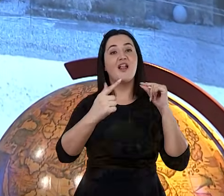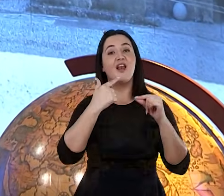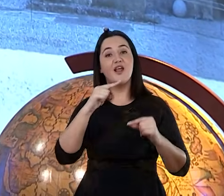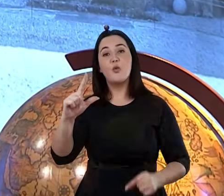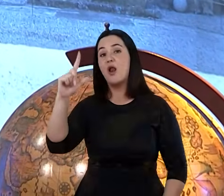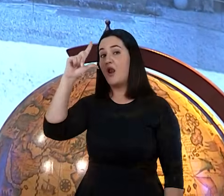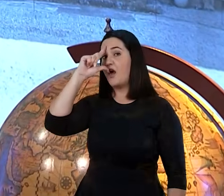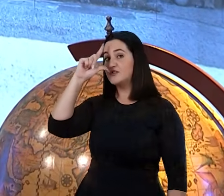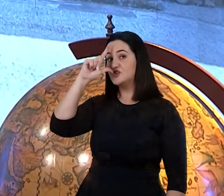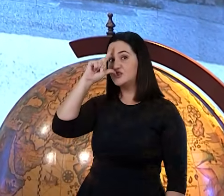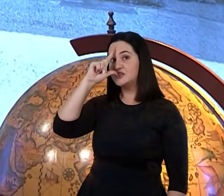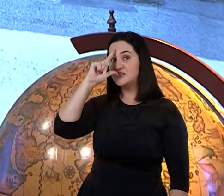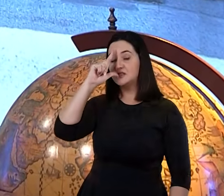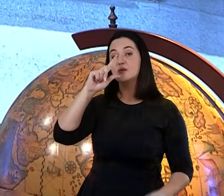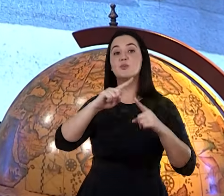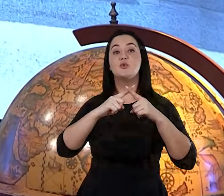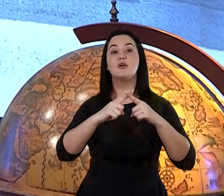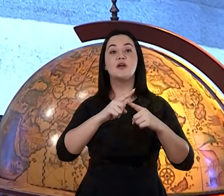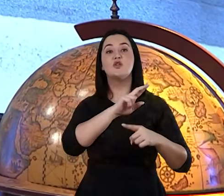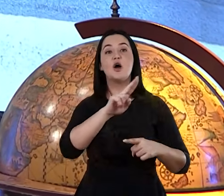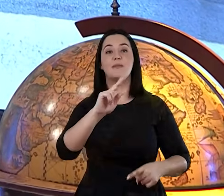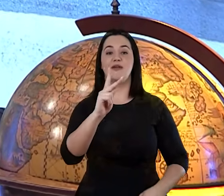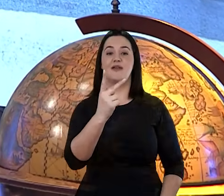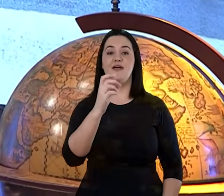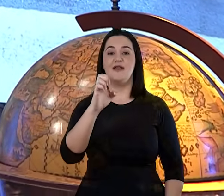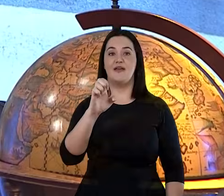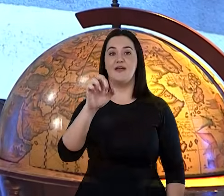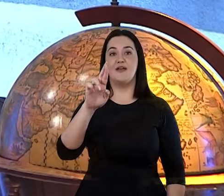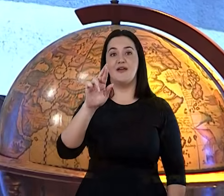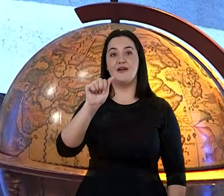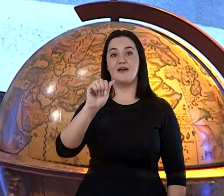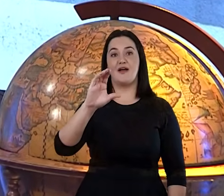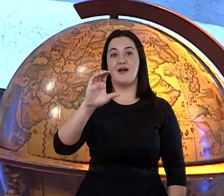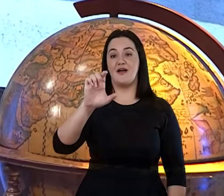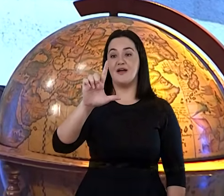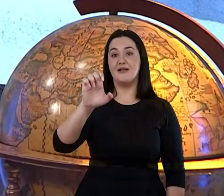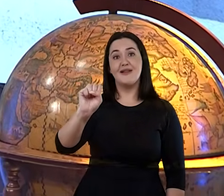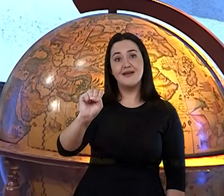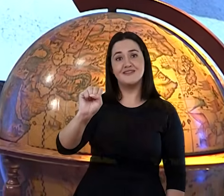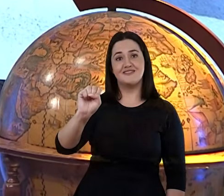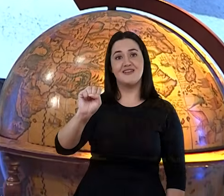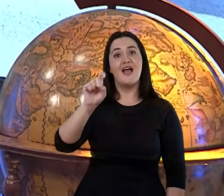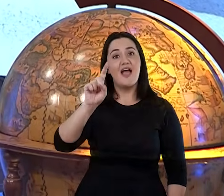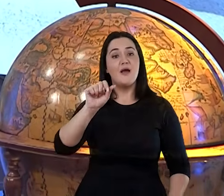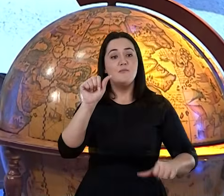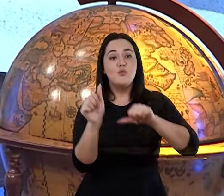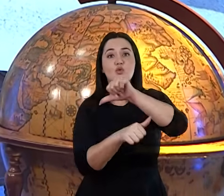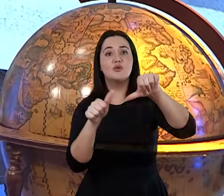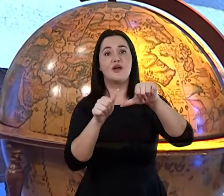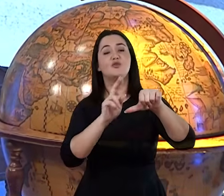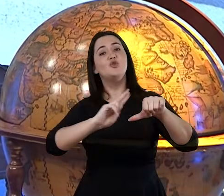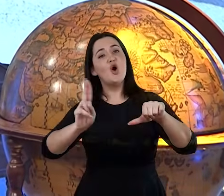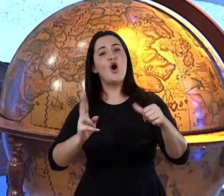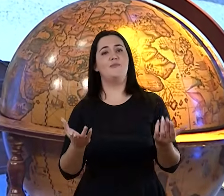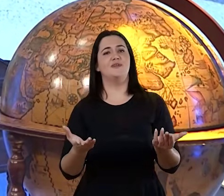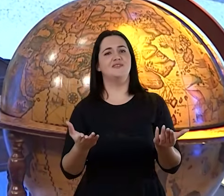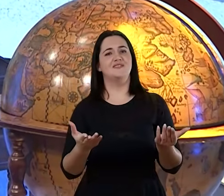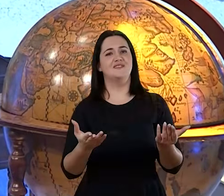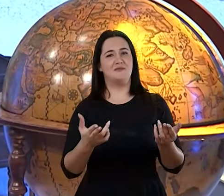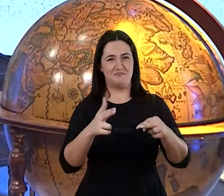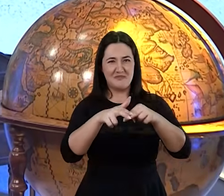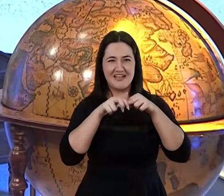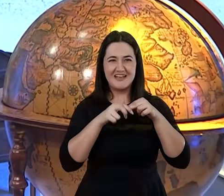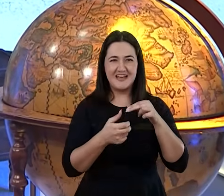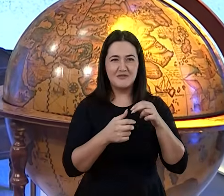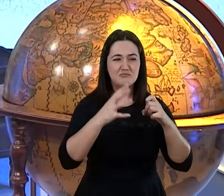grego o seu nome seria Heracles. Hércules é apenas uma forma modificada do nome etrusco,